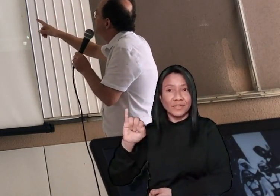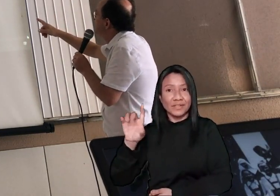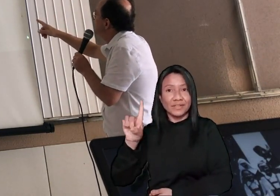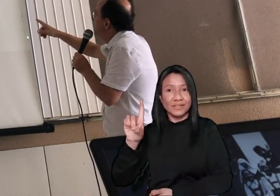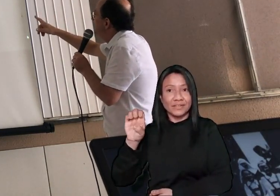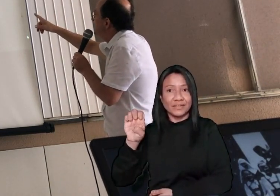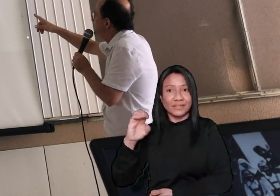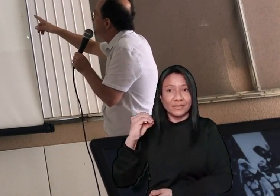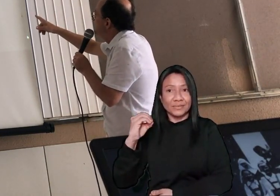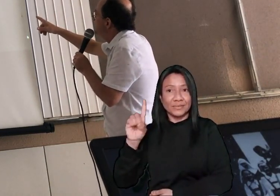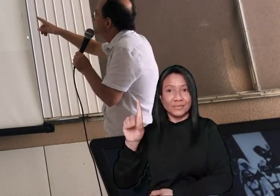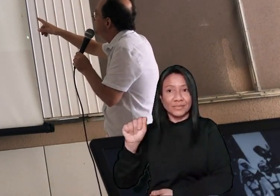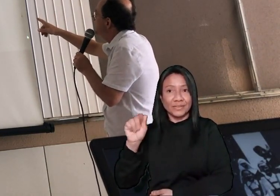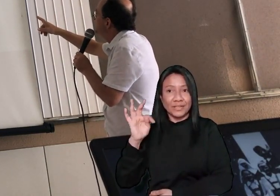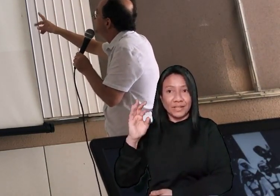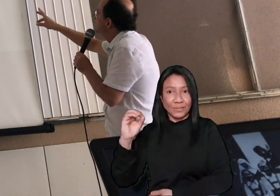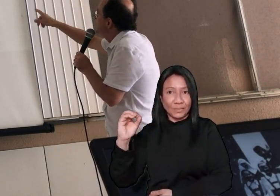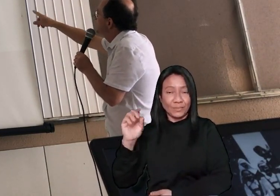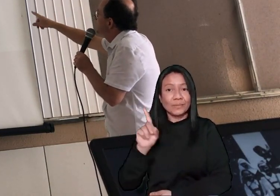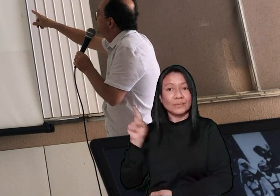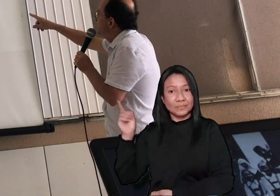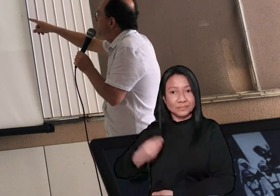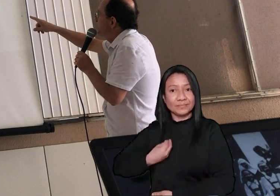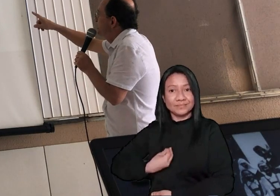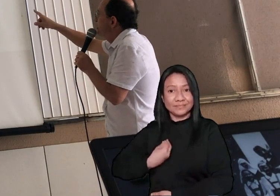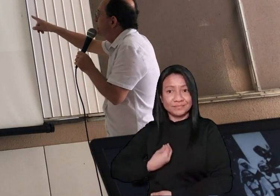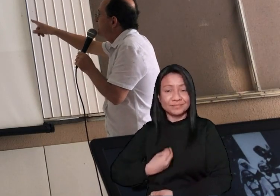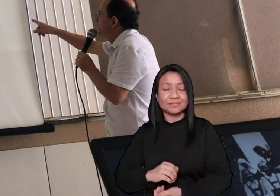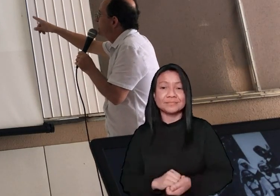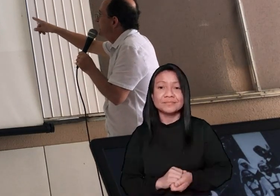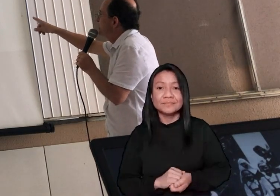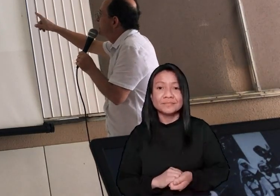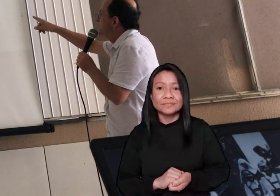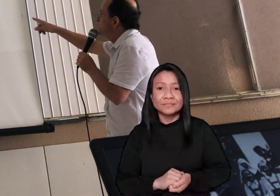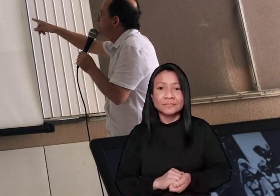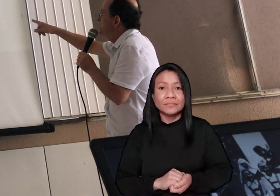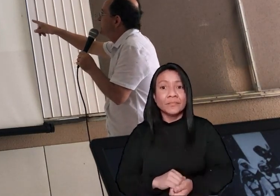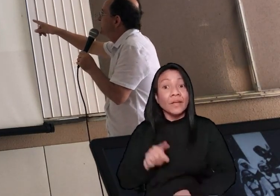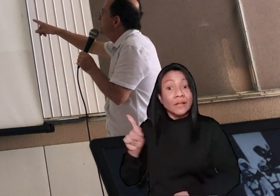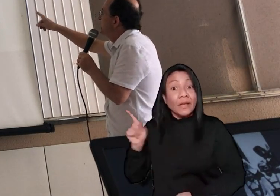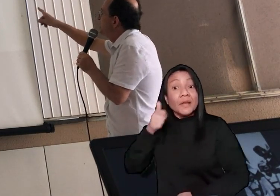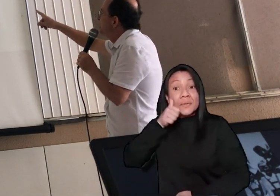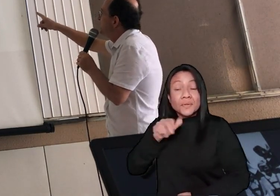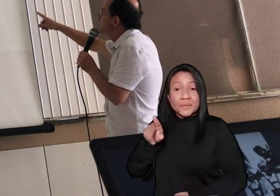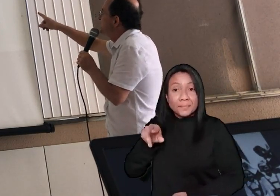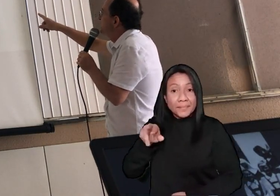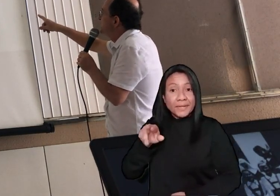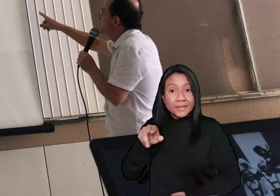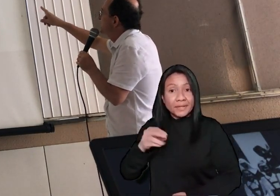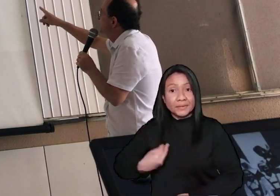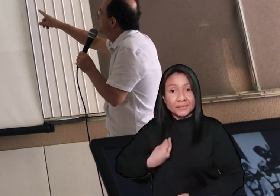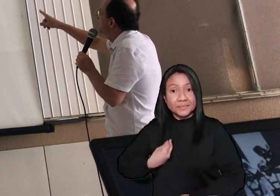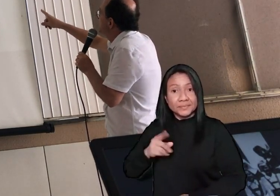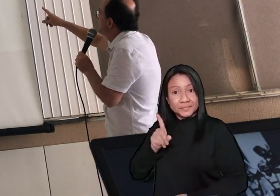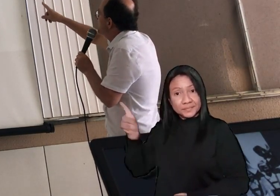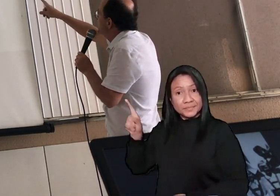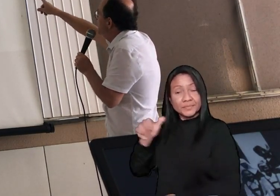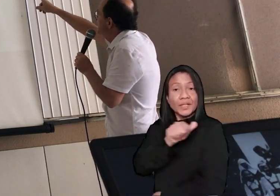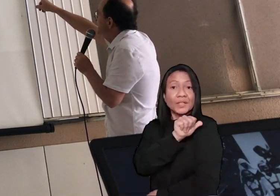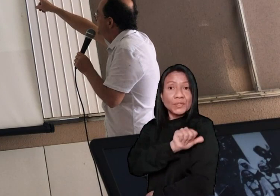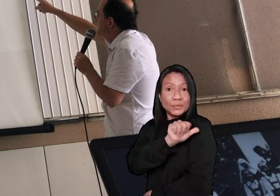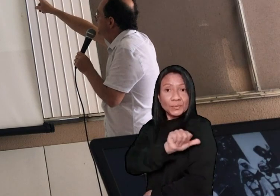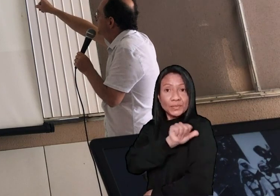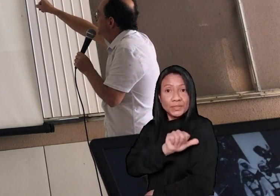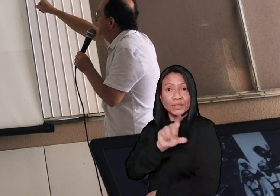irmã, uma dessas irmãs aqui, no Rio de Janeiro, isso aqui é Duque de Caxias. Uma dessas irmãs está viva, eu acho